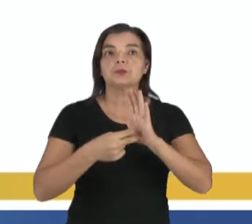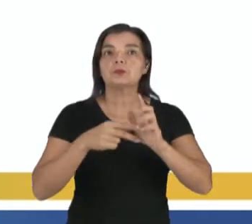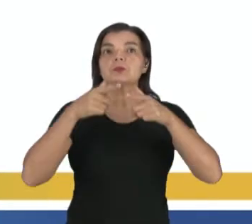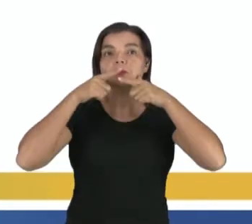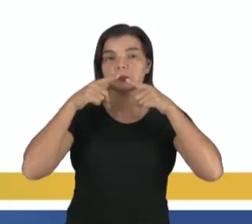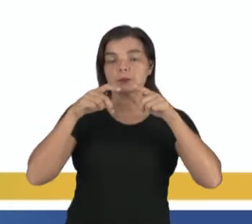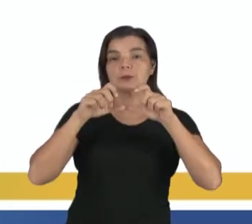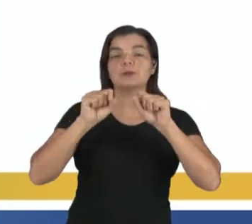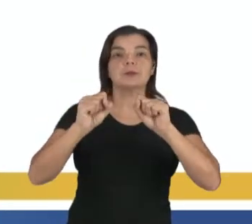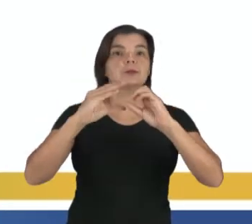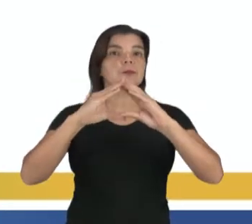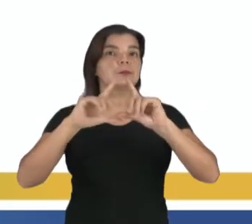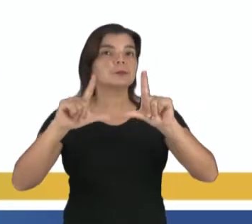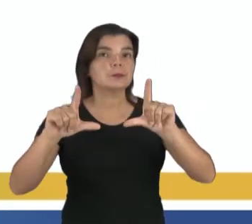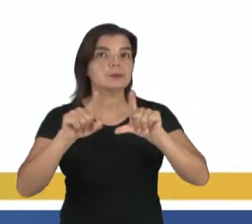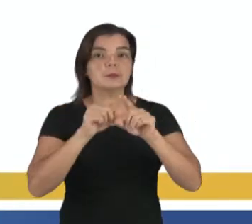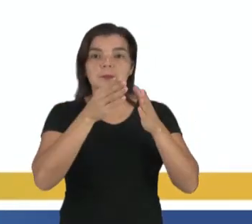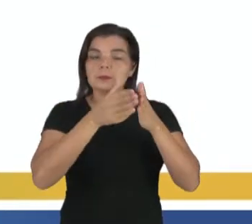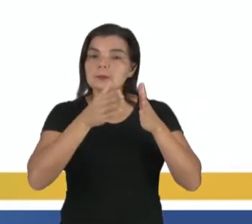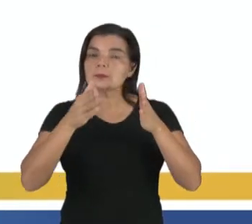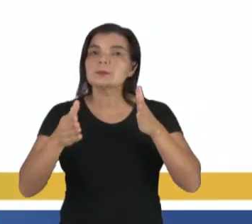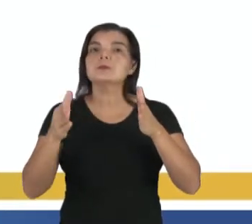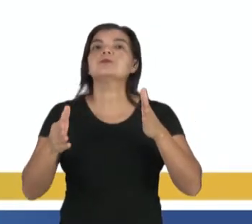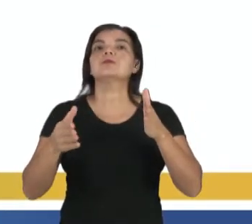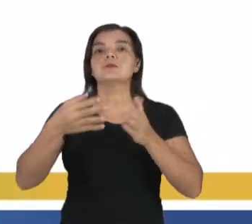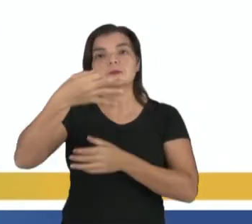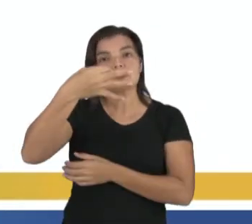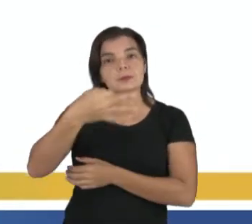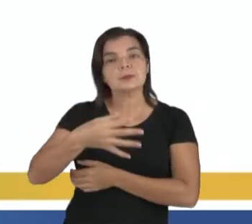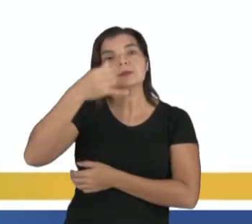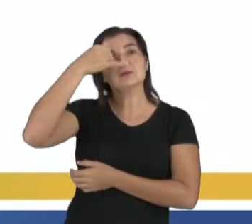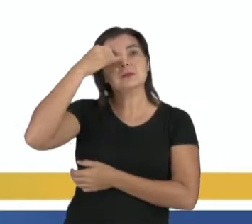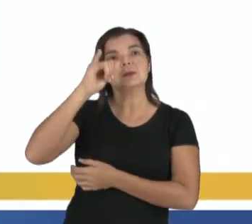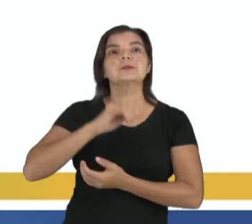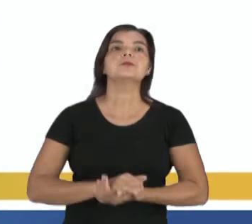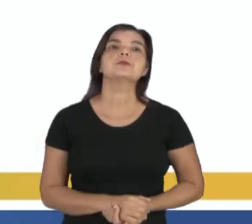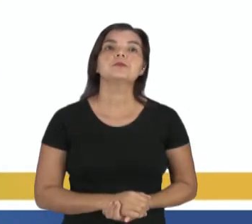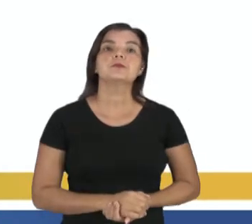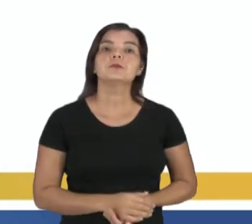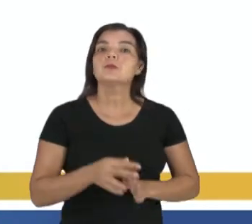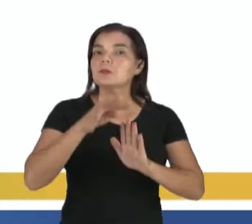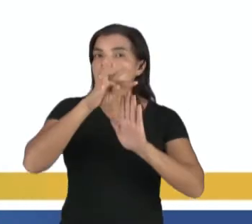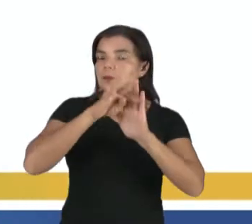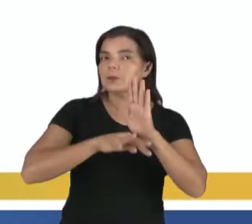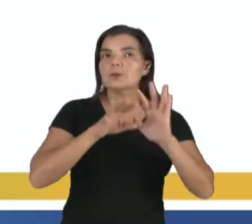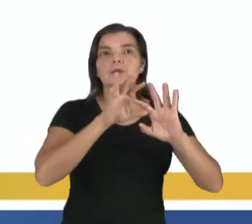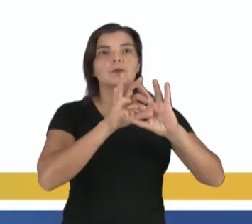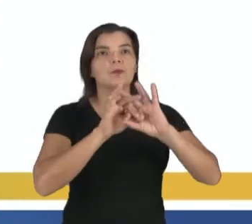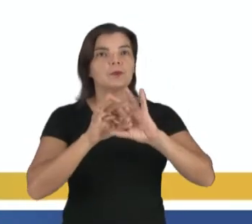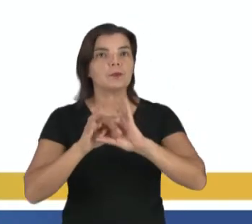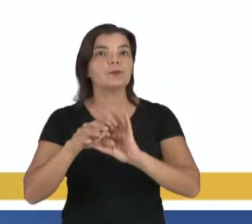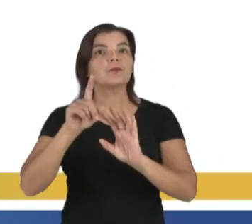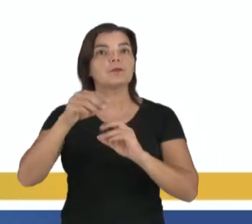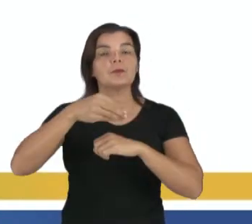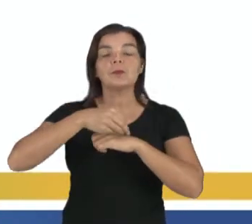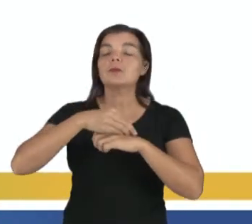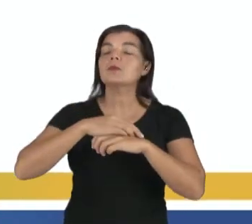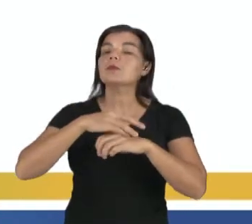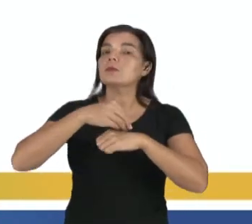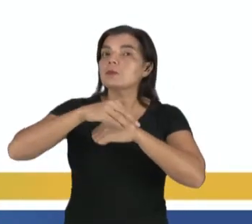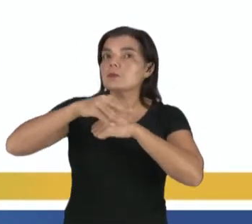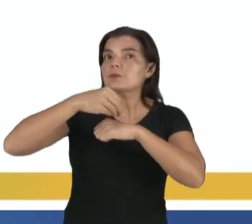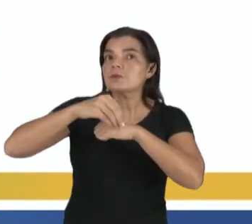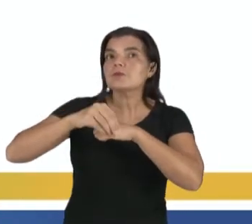sentido através de uma linguagem clara e uma sequência adequada de ideias. Um texto coerente é aquele